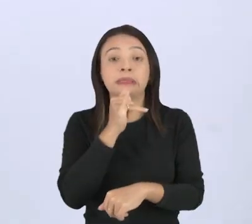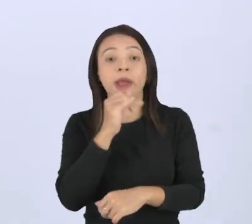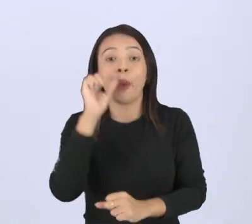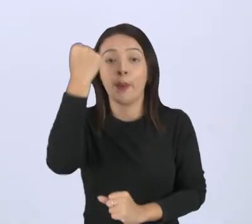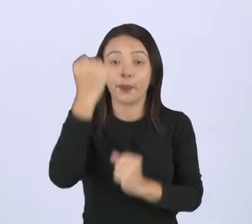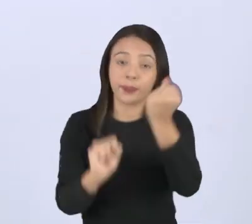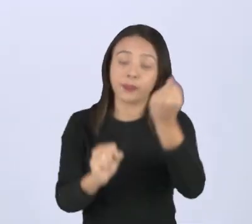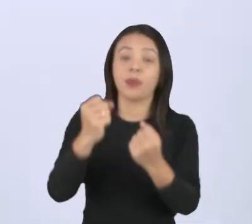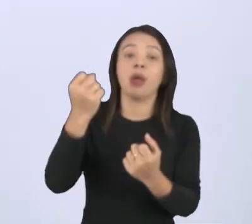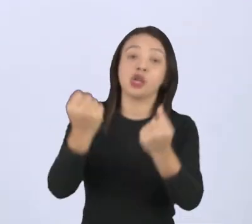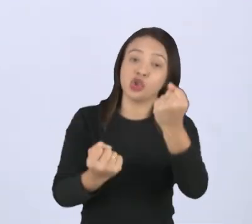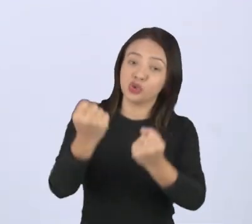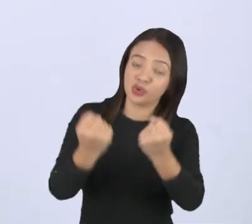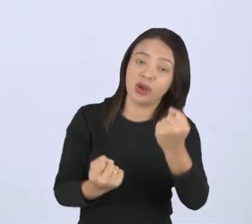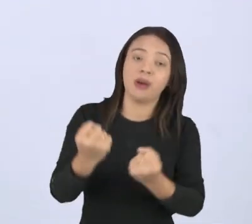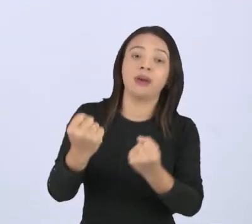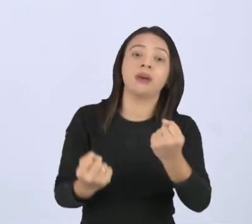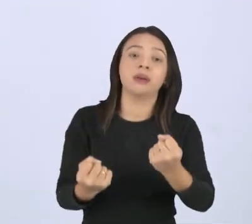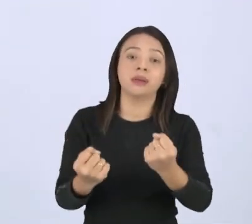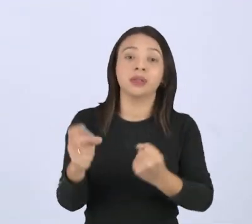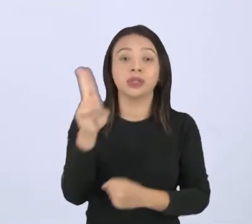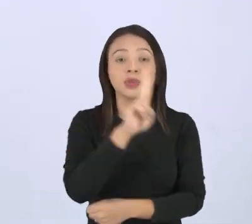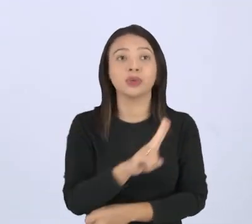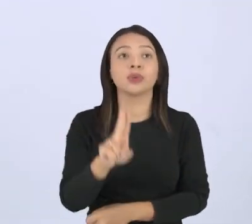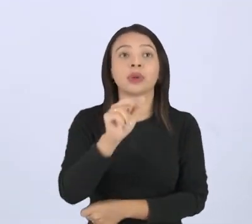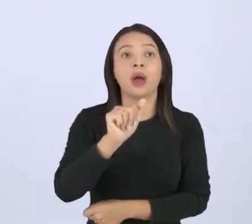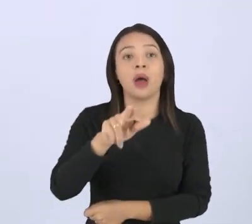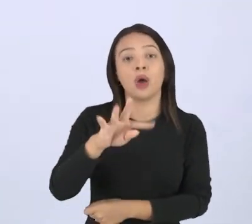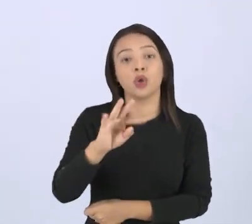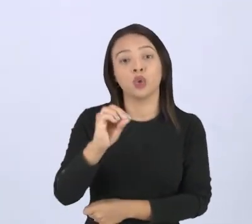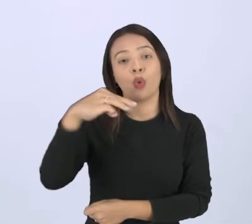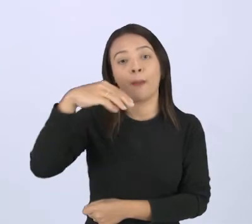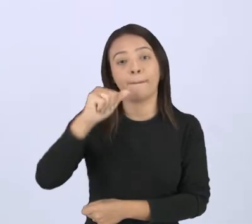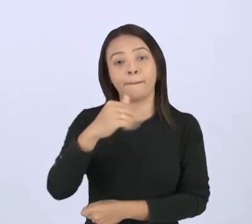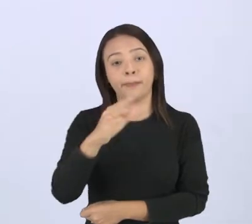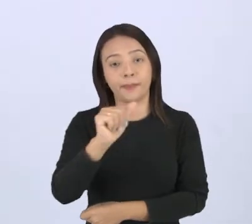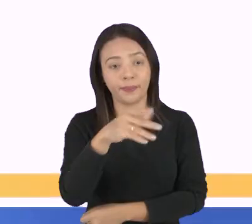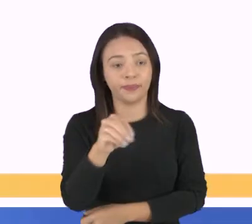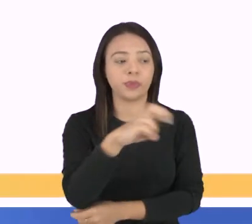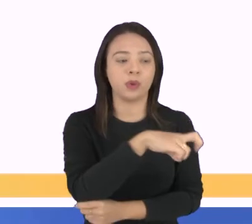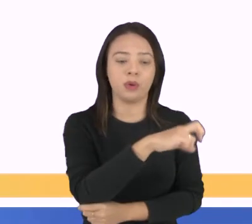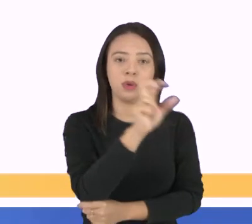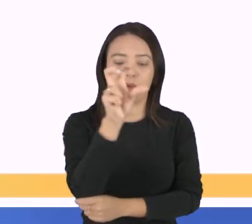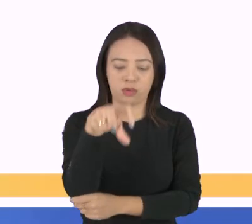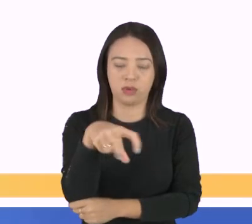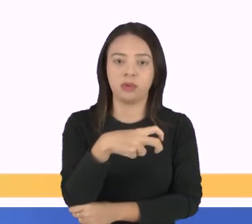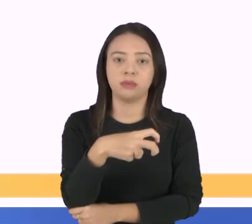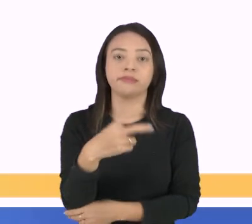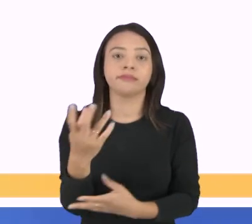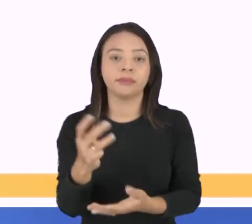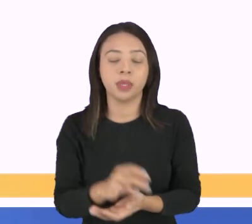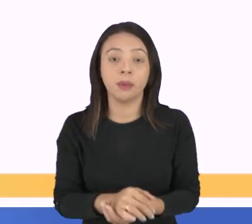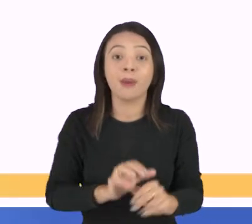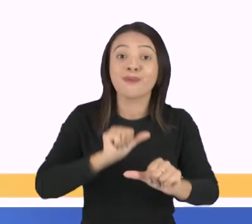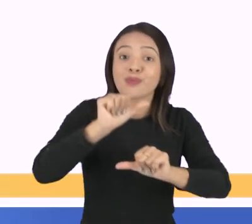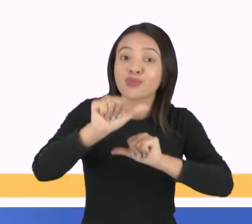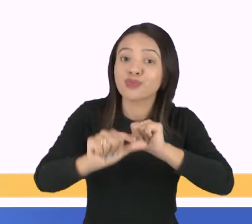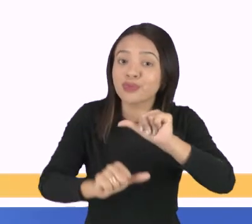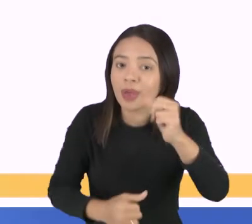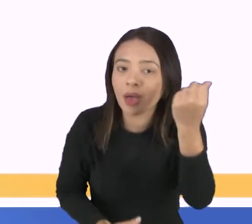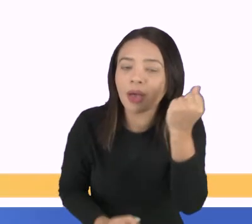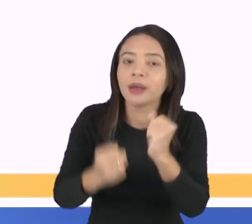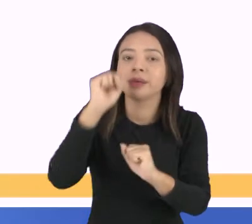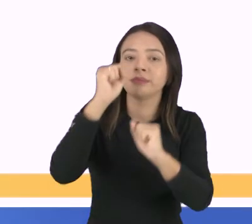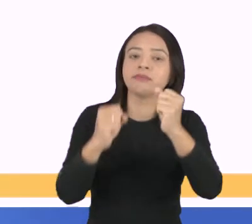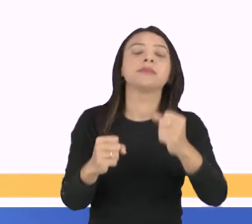indústria automotiva, que usa automação robótica. Transformação na produção industrial. Gerou